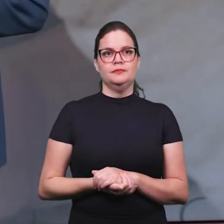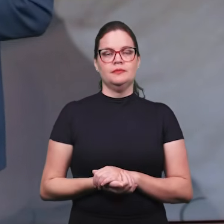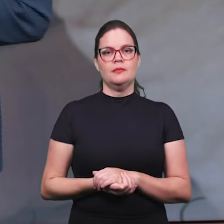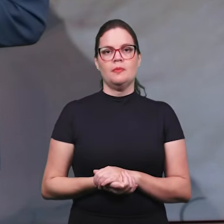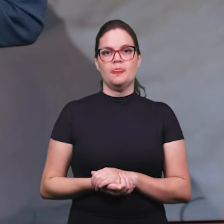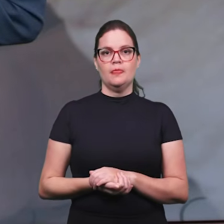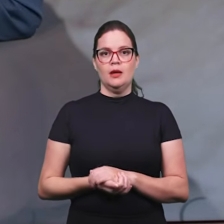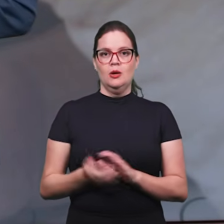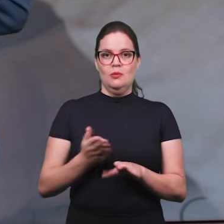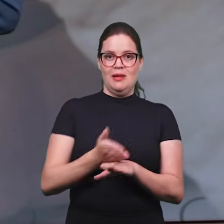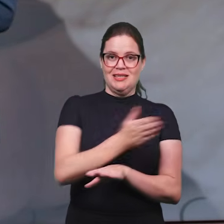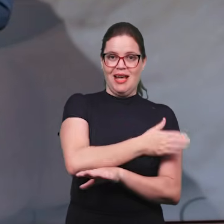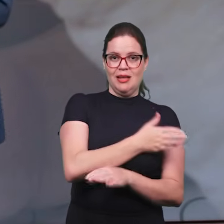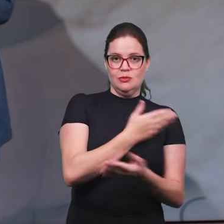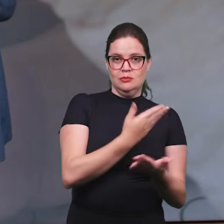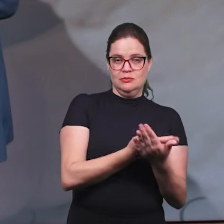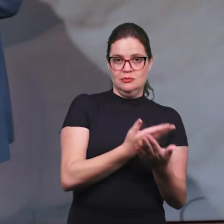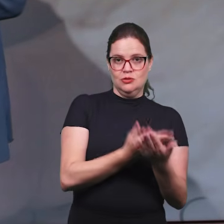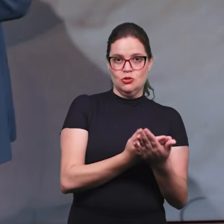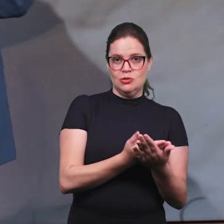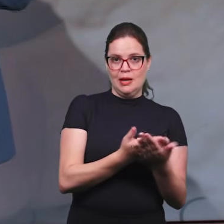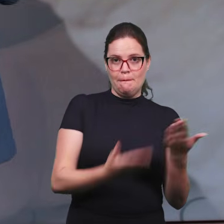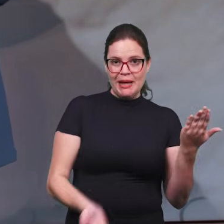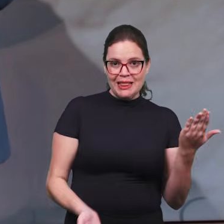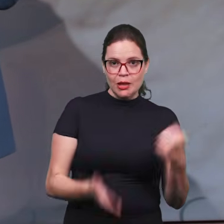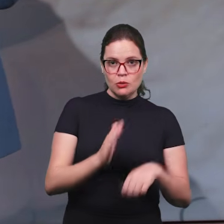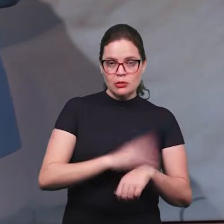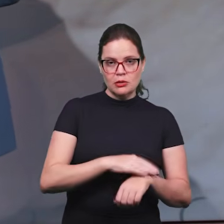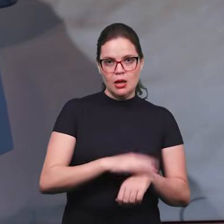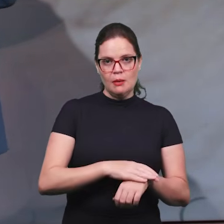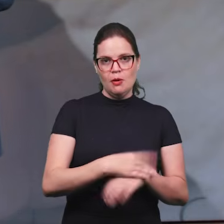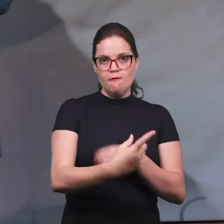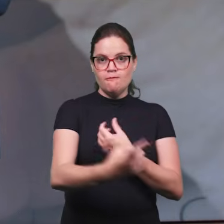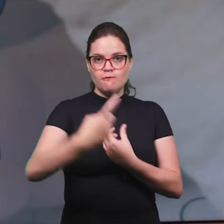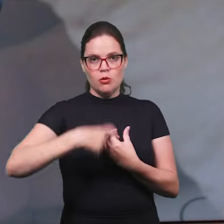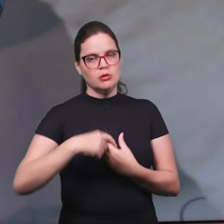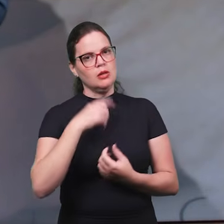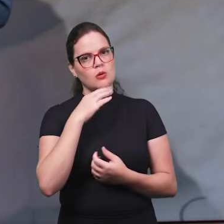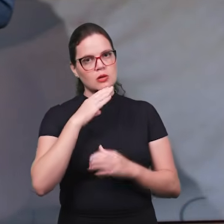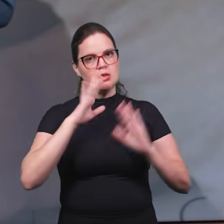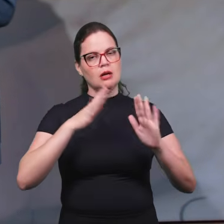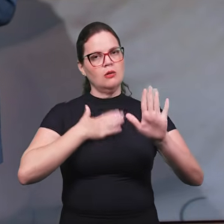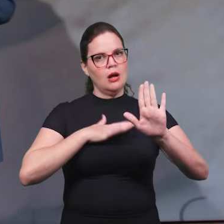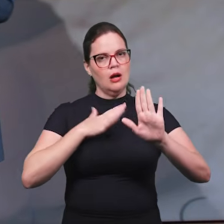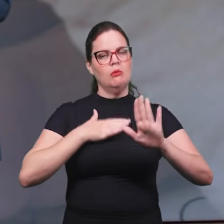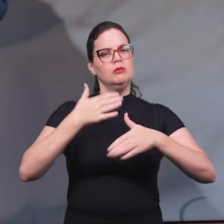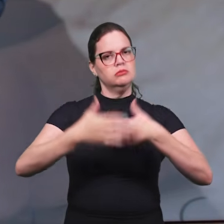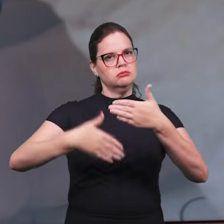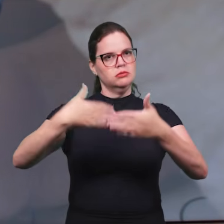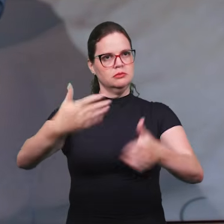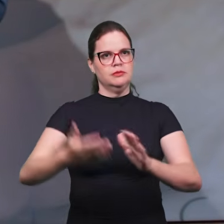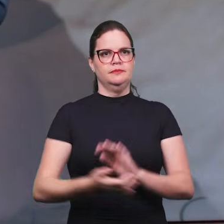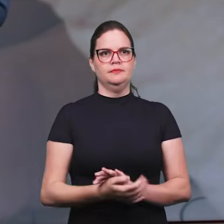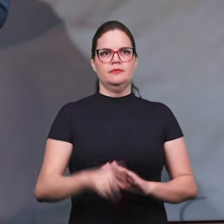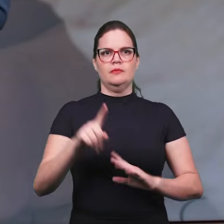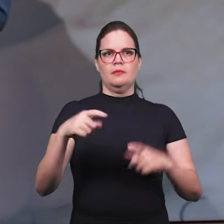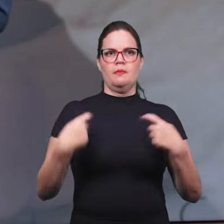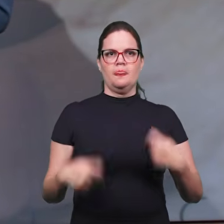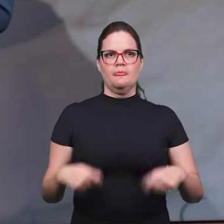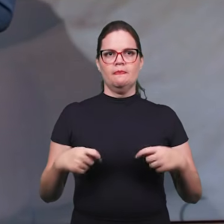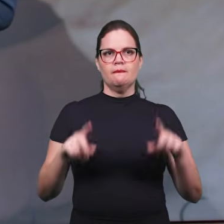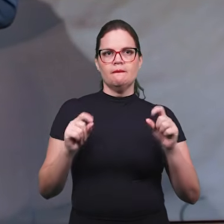Você precisa, não dá para compensar o tempo perdido assim imediatamente, tá? Não é um erro isso. Você